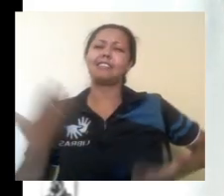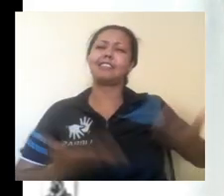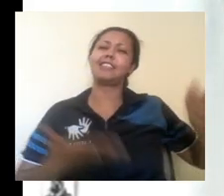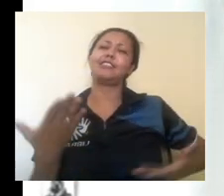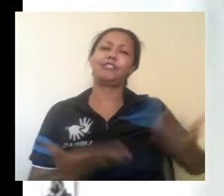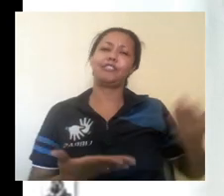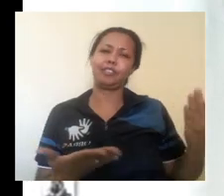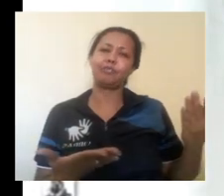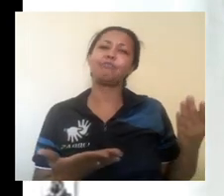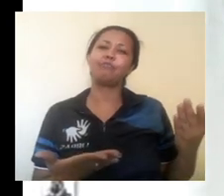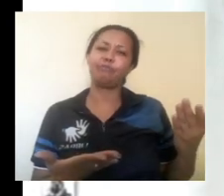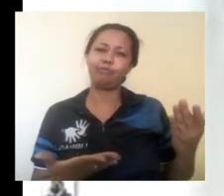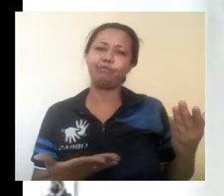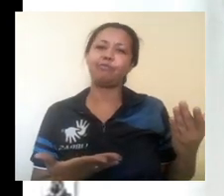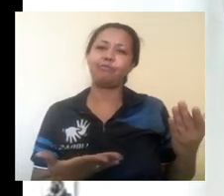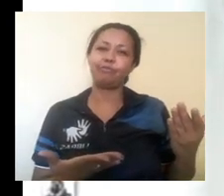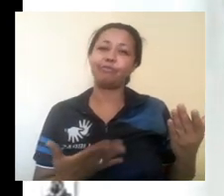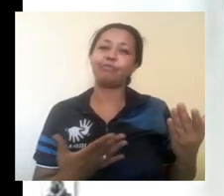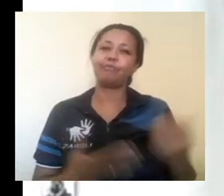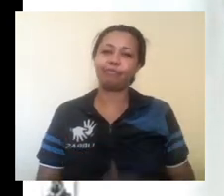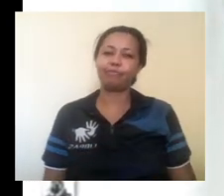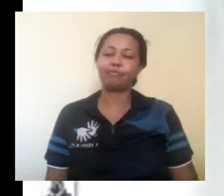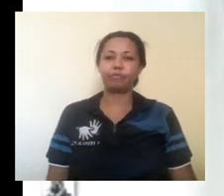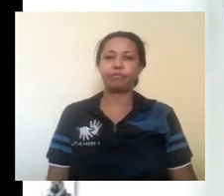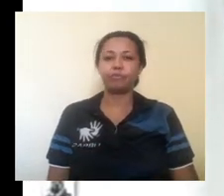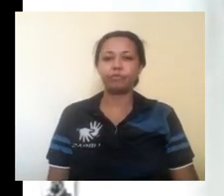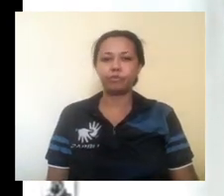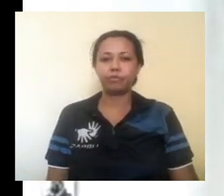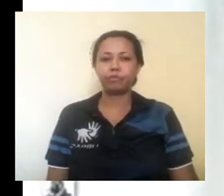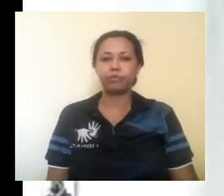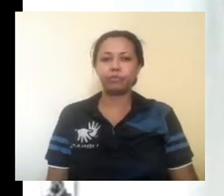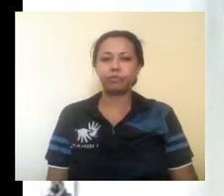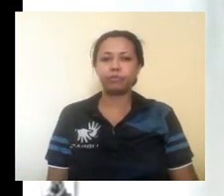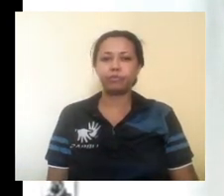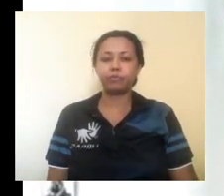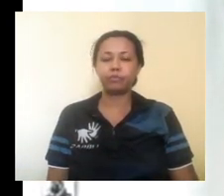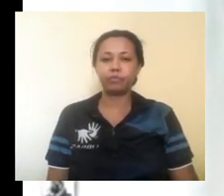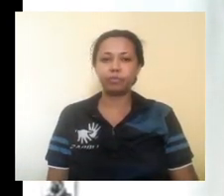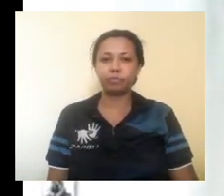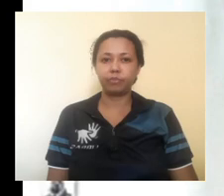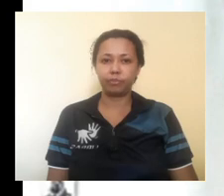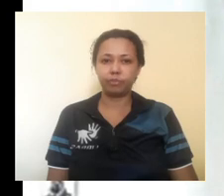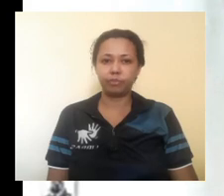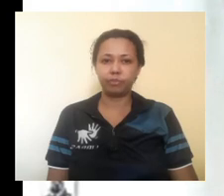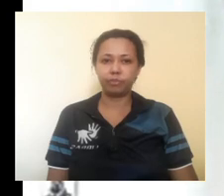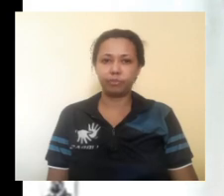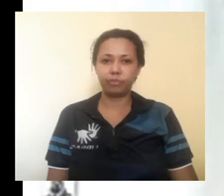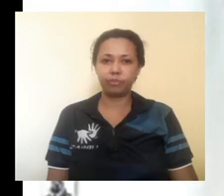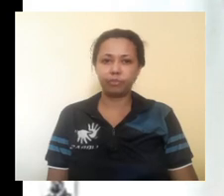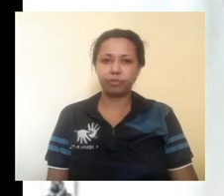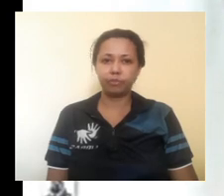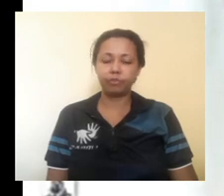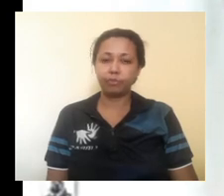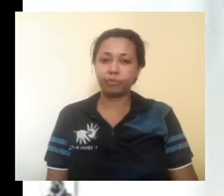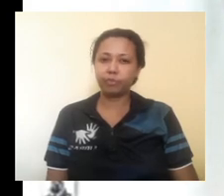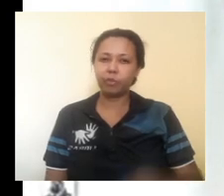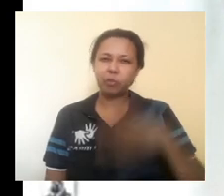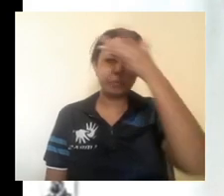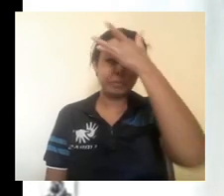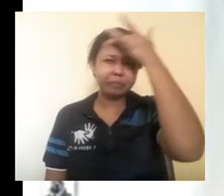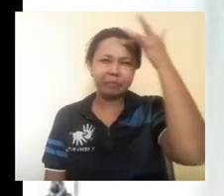desonra. Por favor, minhas amadas, porque um vaso, uma pessoa ser considerada como um vaso